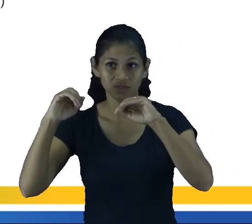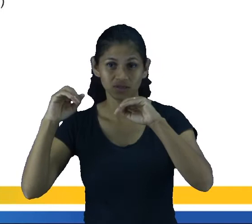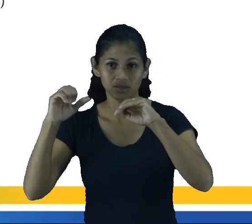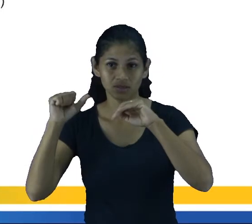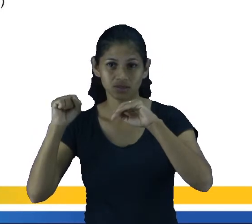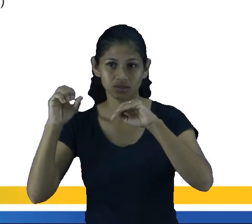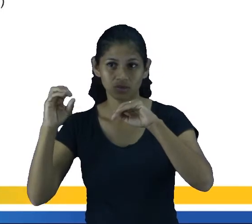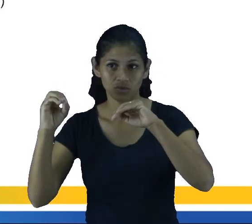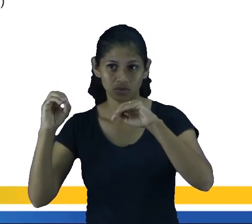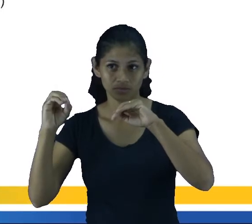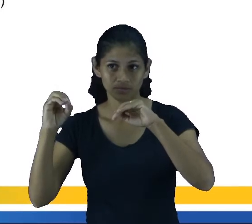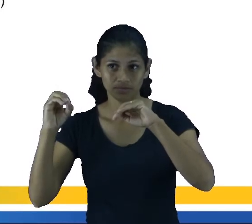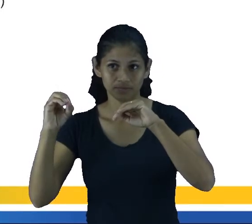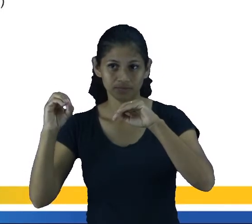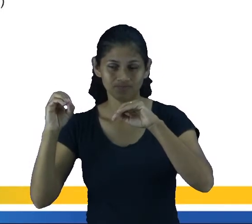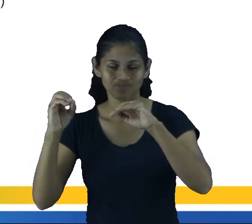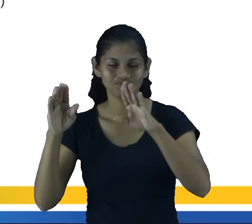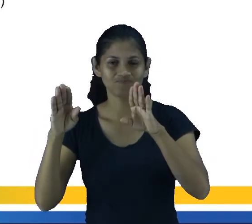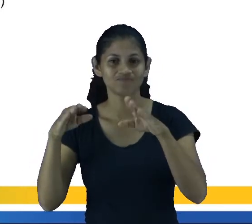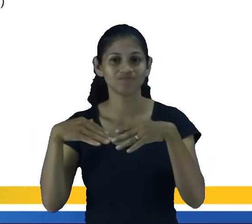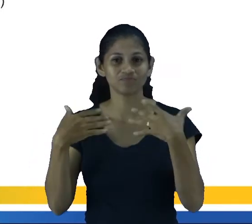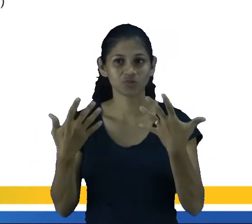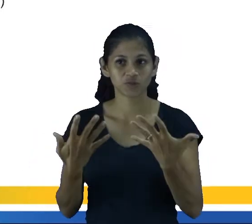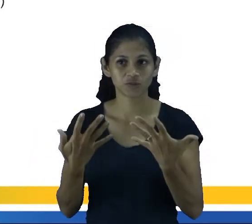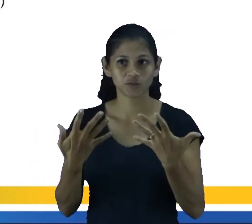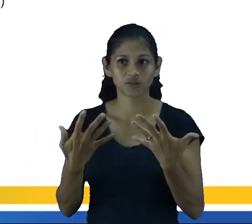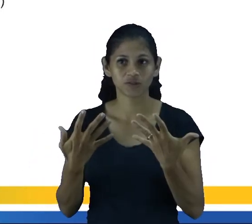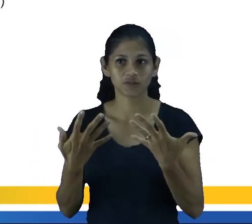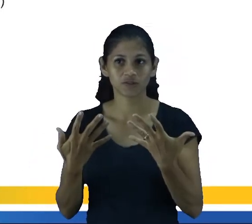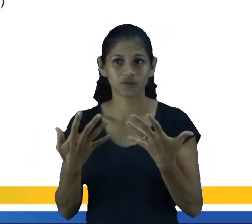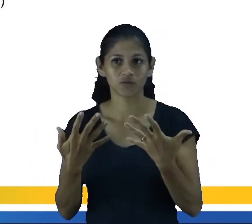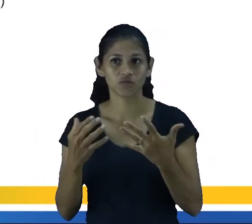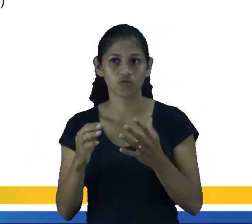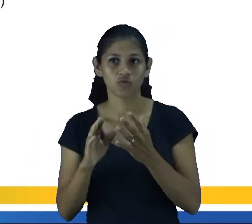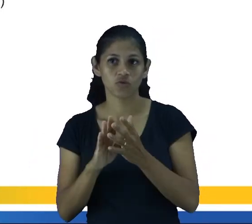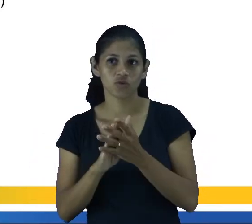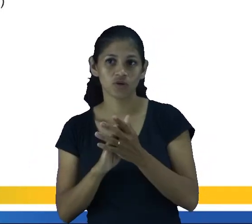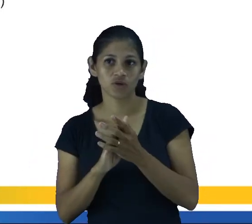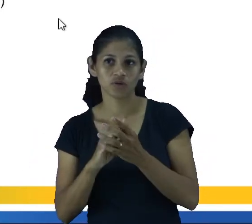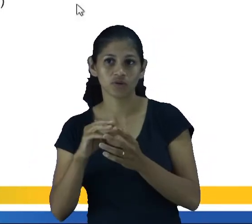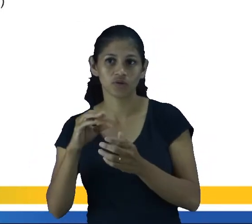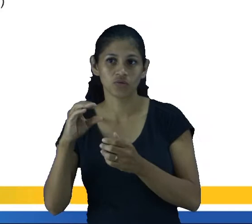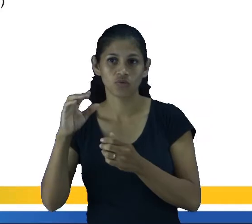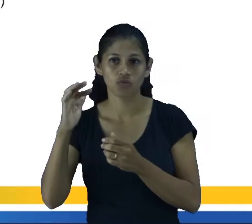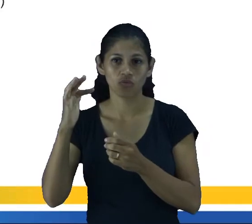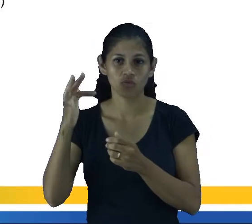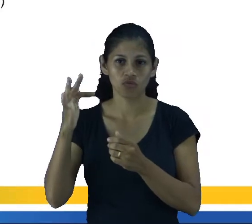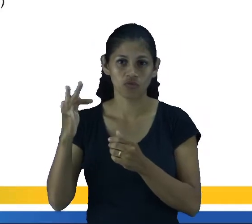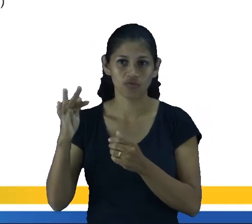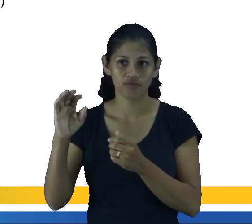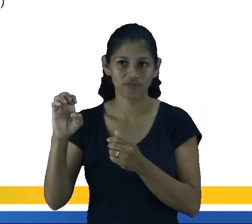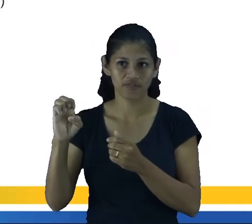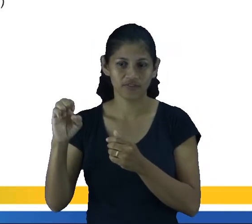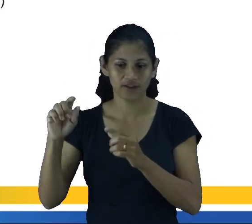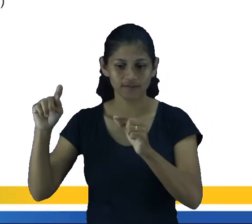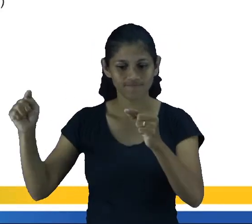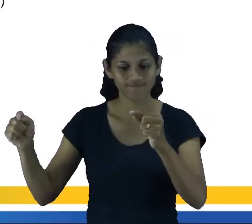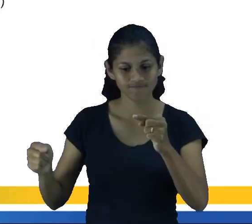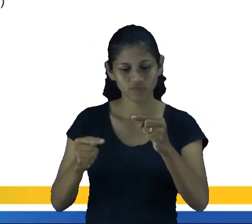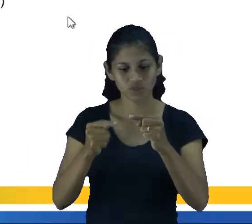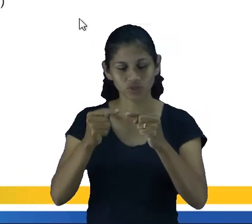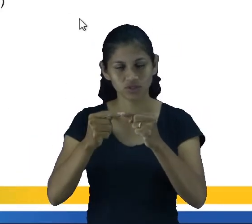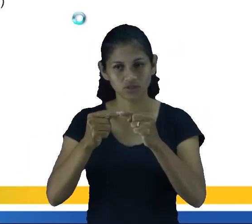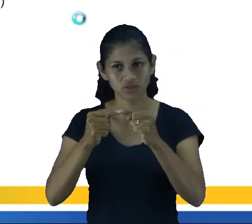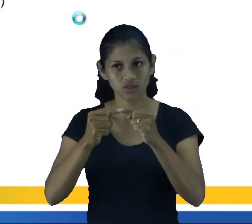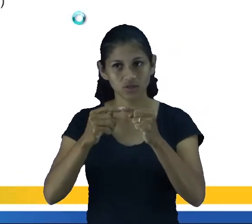que haja o quê? O enferrujamento ali do prego. Então, ele remove, né, o ferro e liga o cobre.